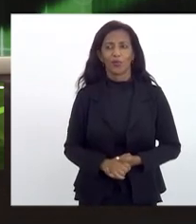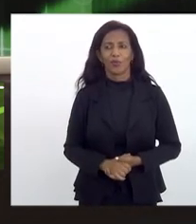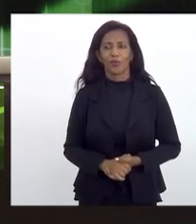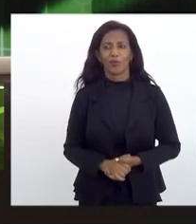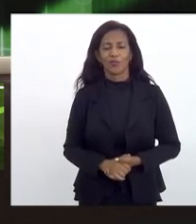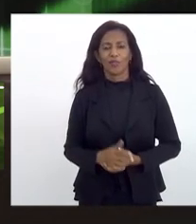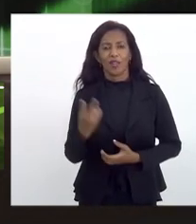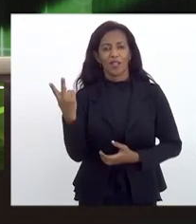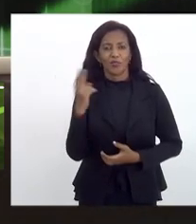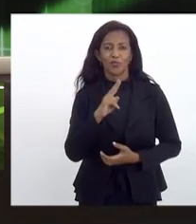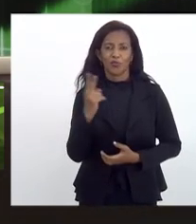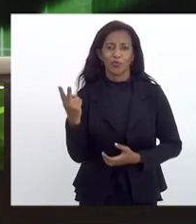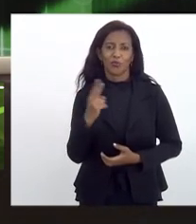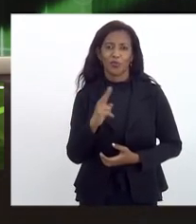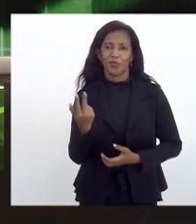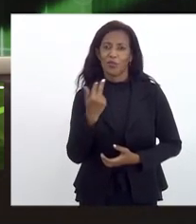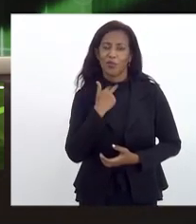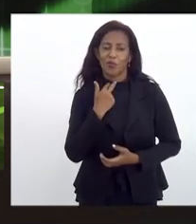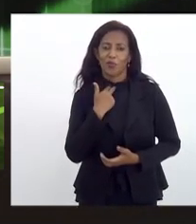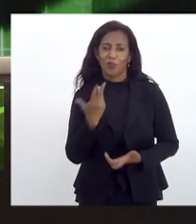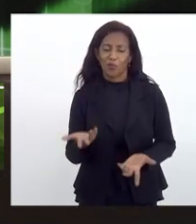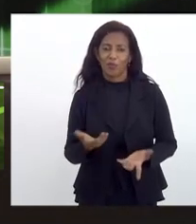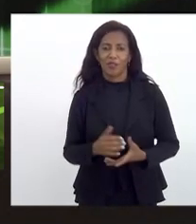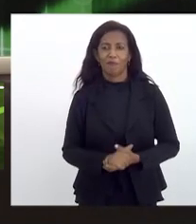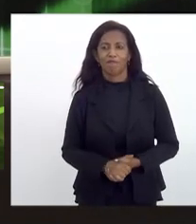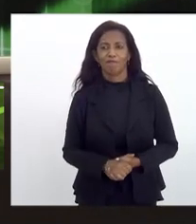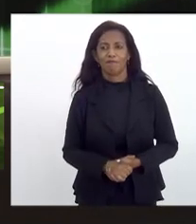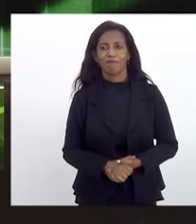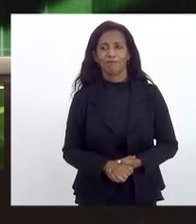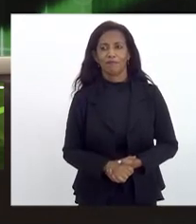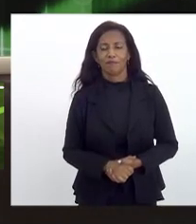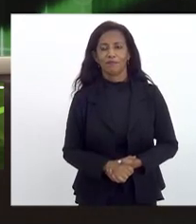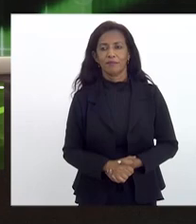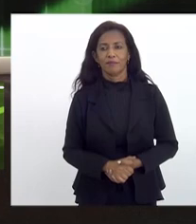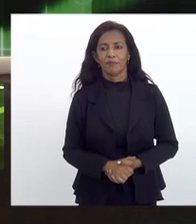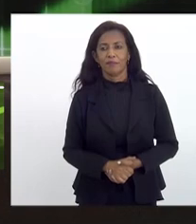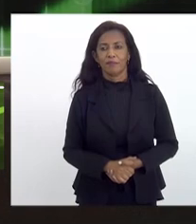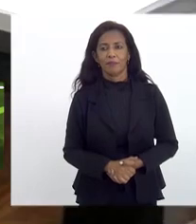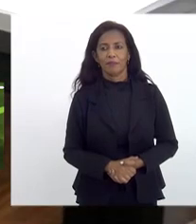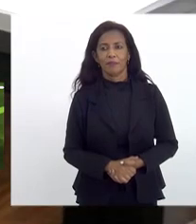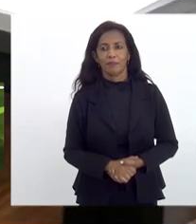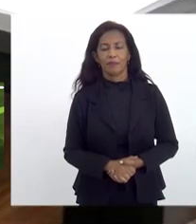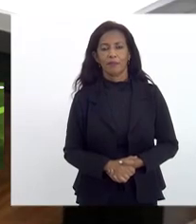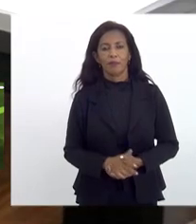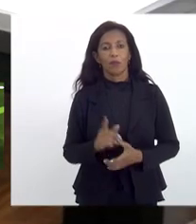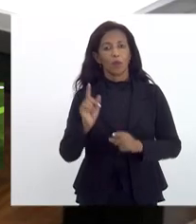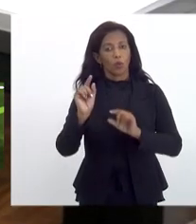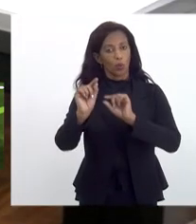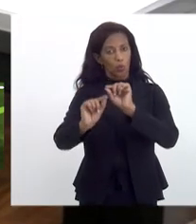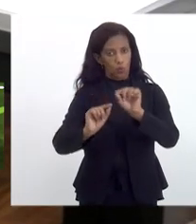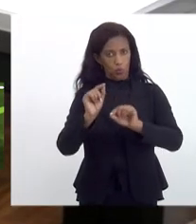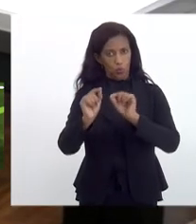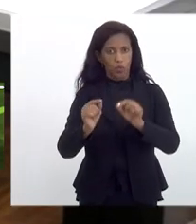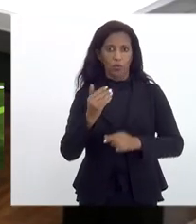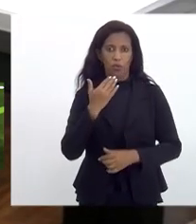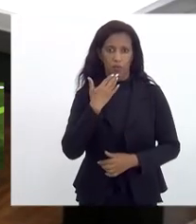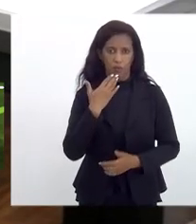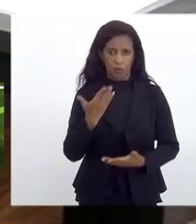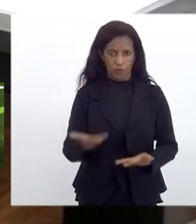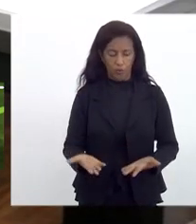as duas coisas. Presidente. O interino e deputado. Olha só. O que eu queria propor eu acho que